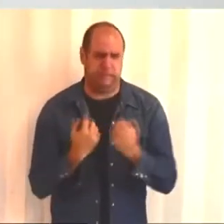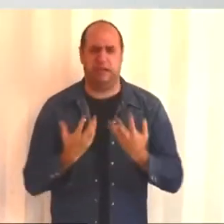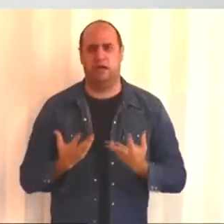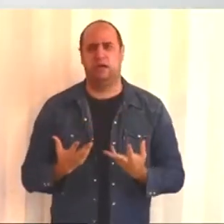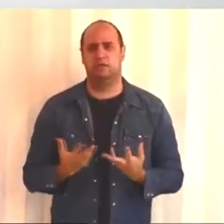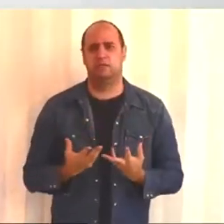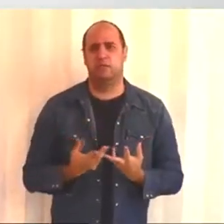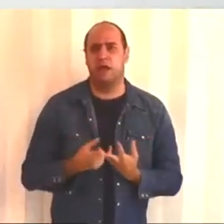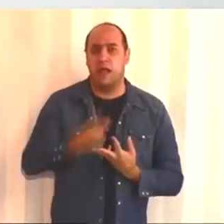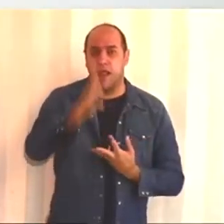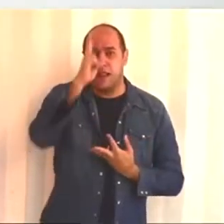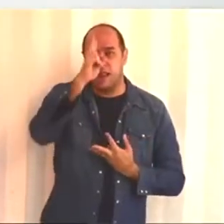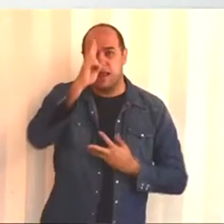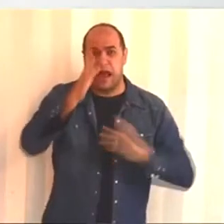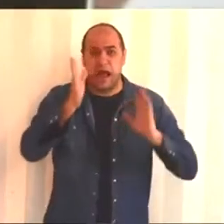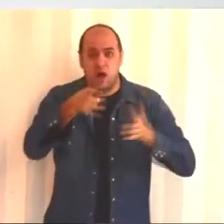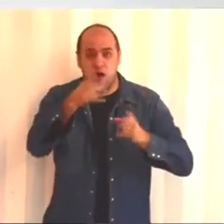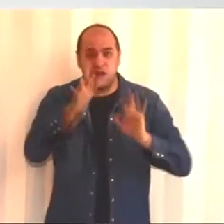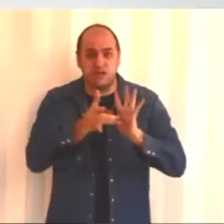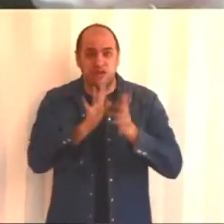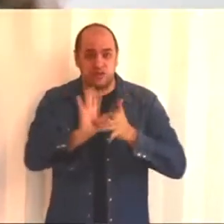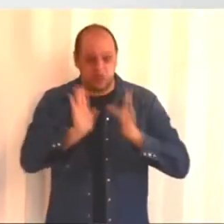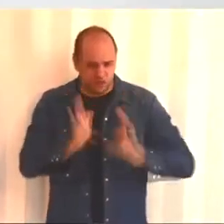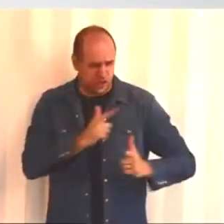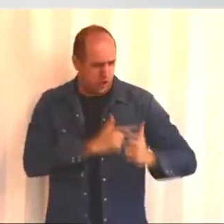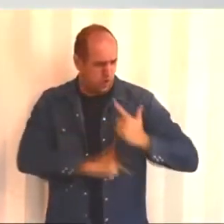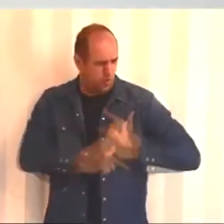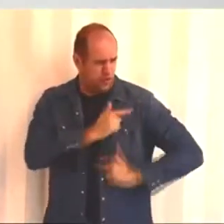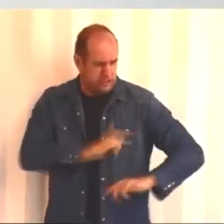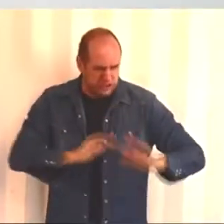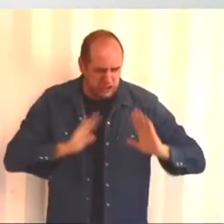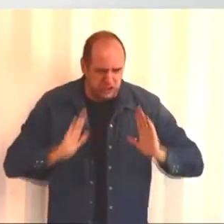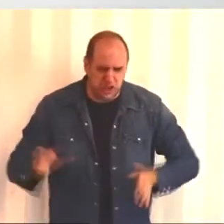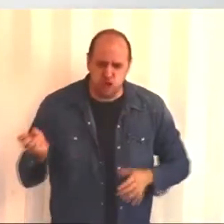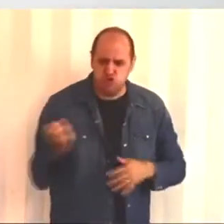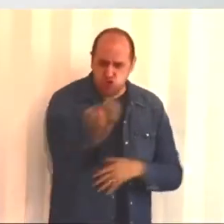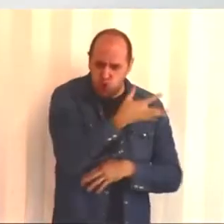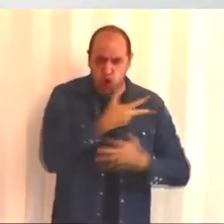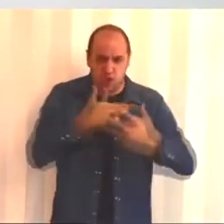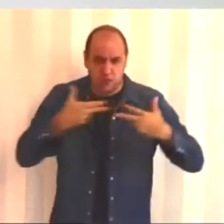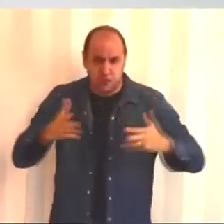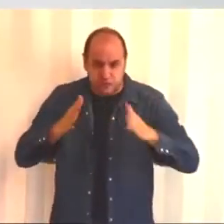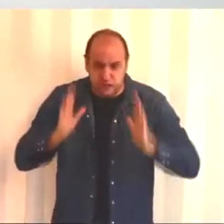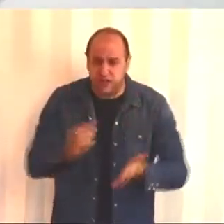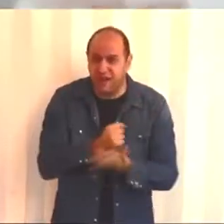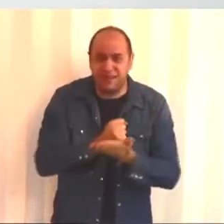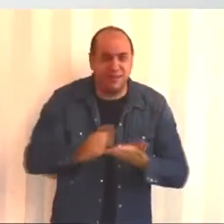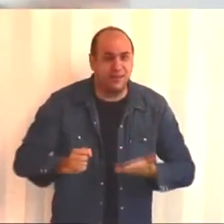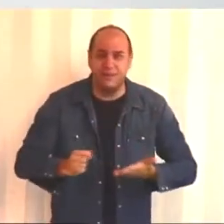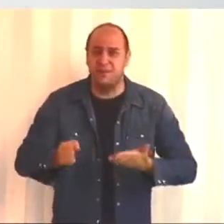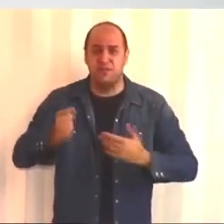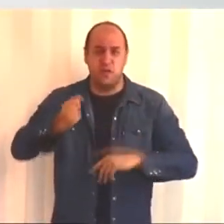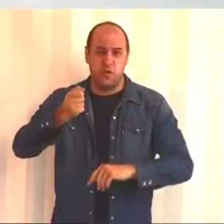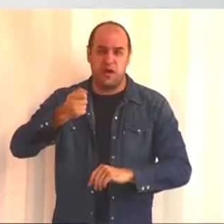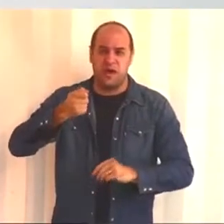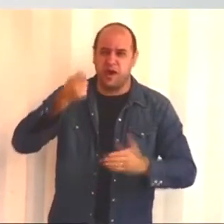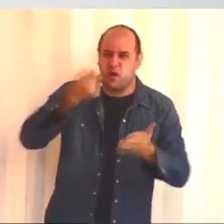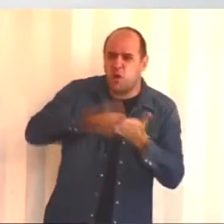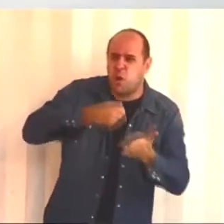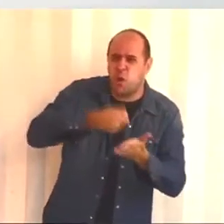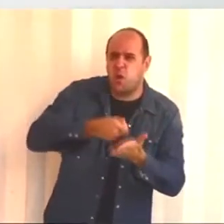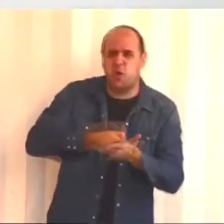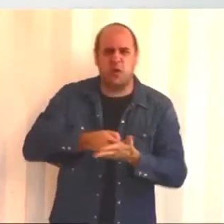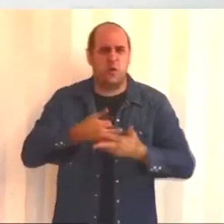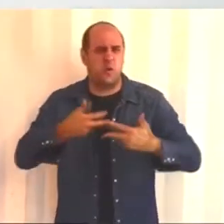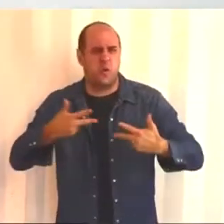é uma nova criatura, as coisas antigas já passaram, eis que se fizeram novas, nenhuma condenação há para os que